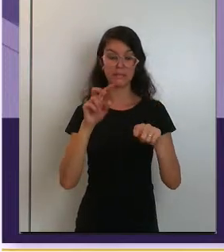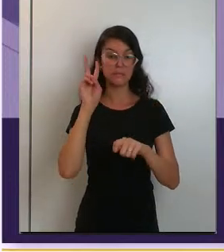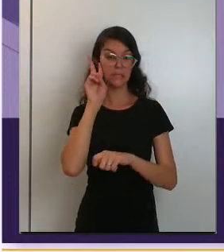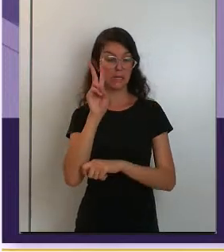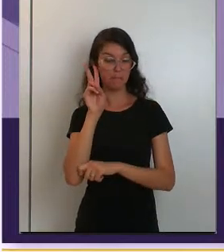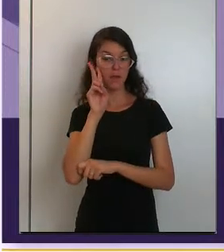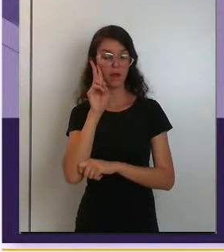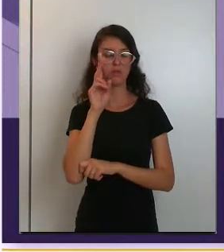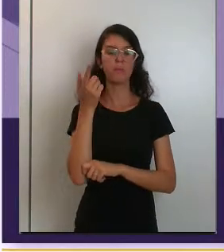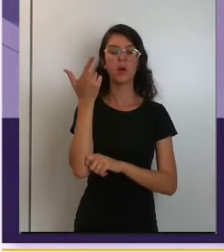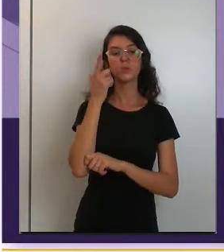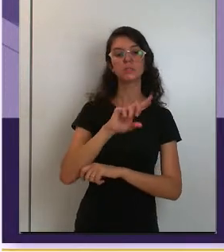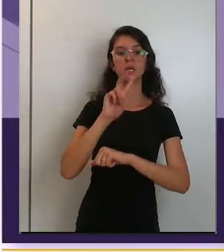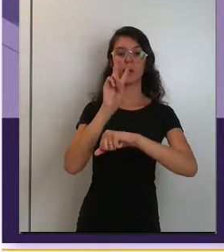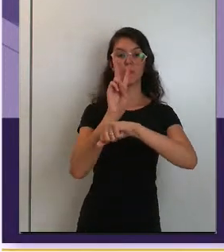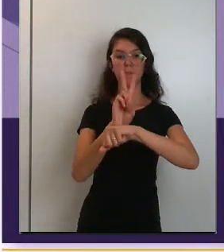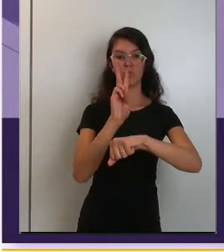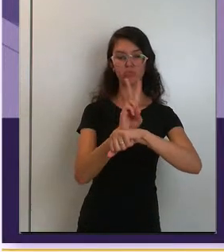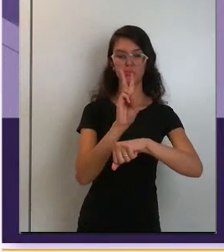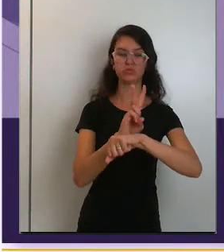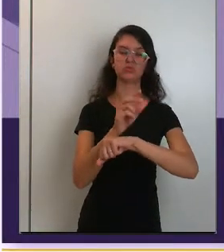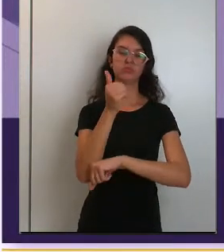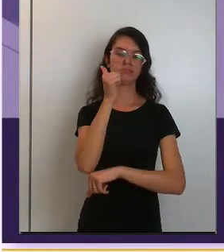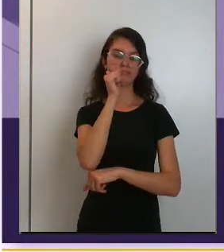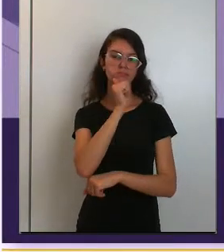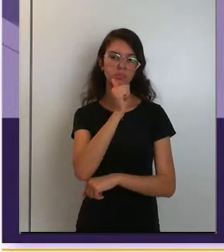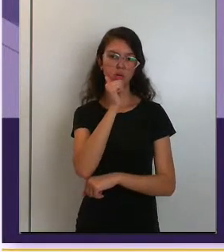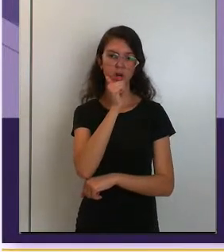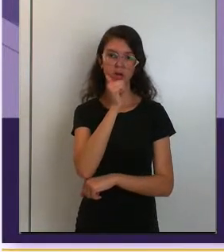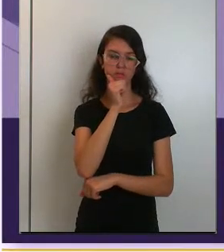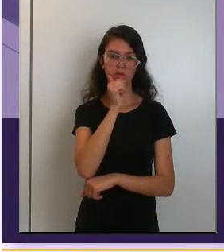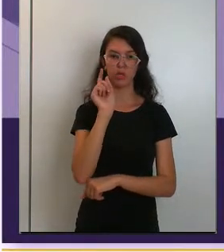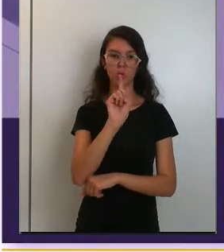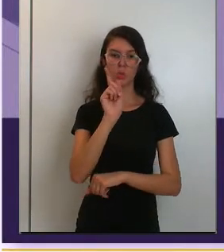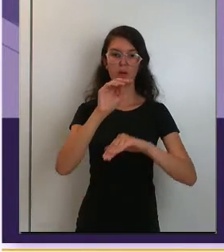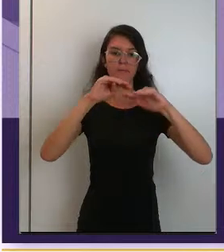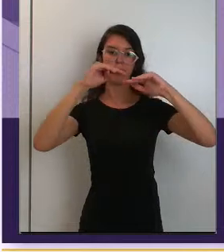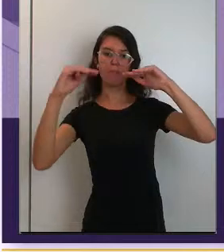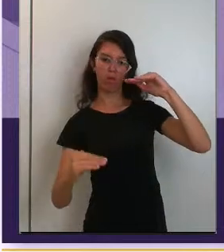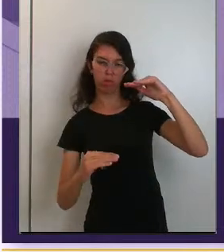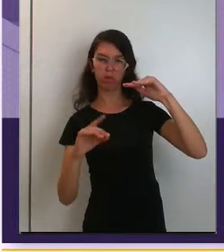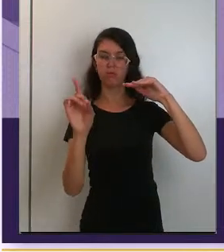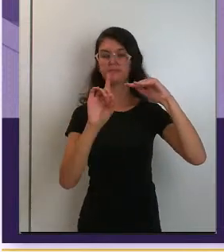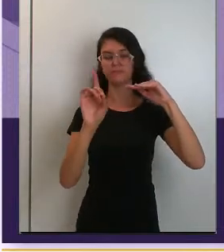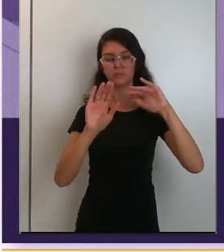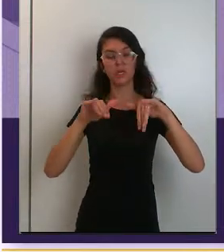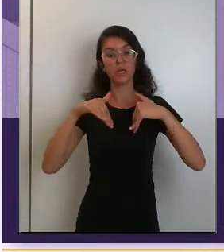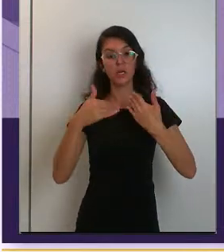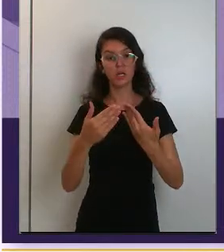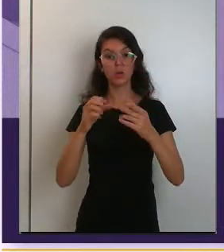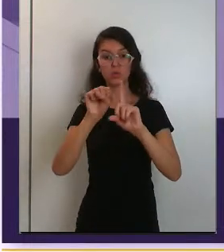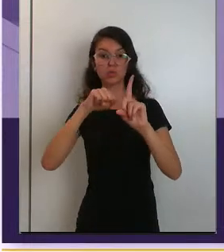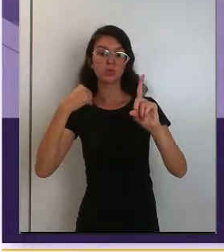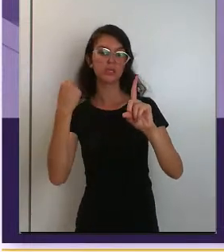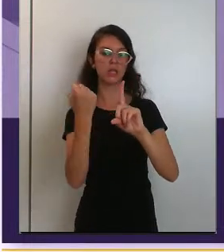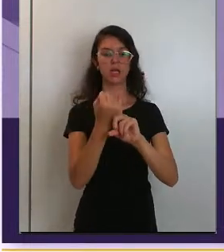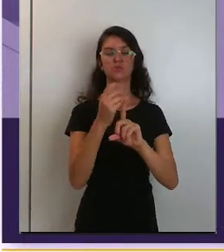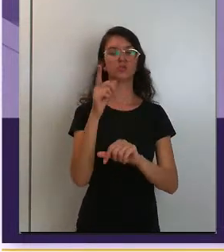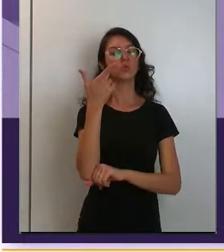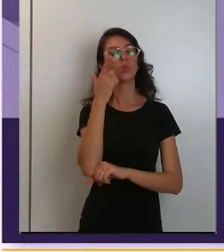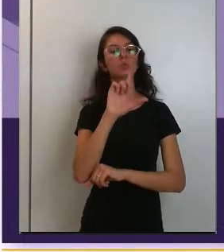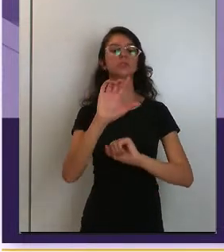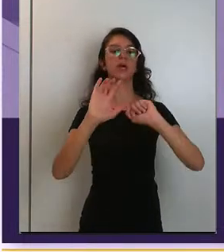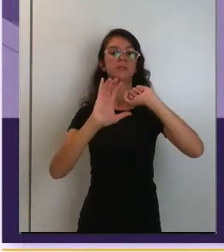para a proteção da mulher e do nascituro e não como uma condição de desvantagem. Então, uma sociedade que não protege esta